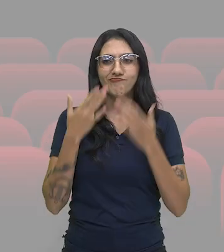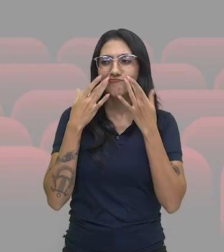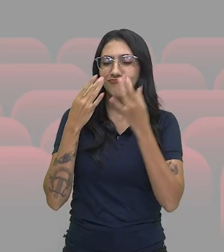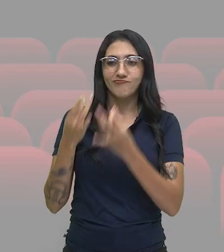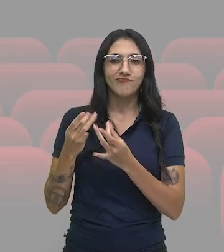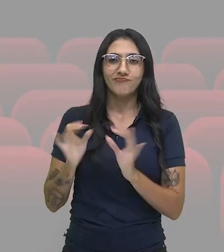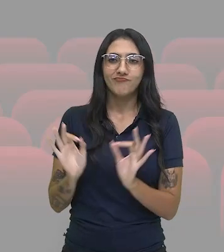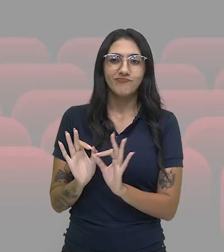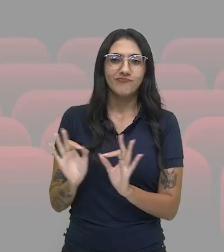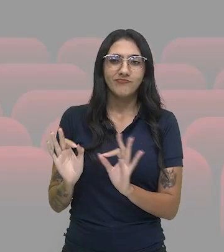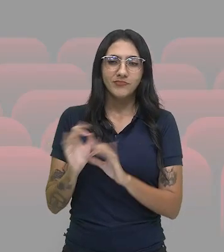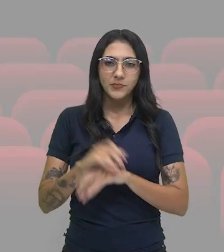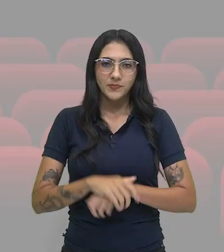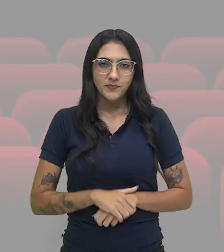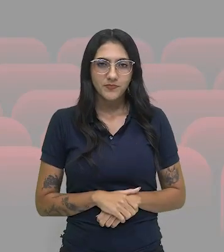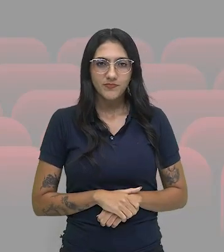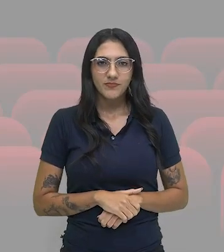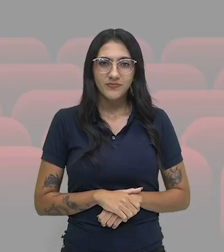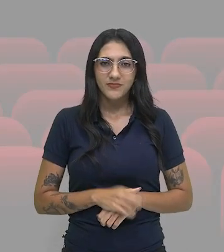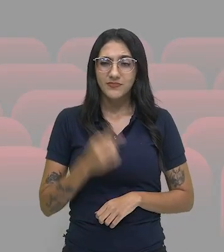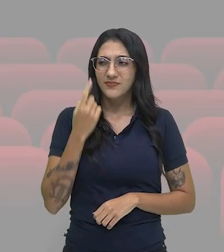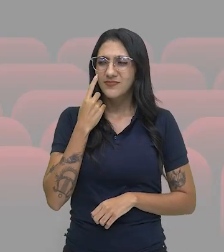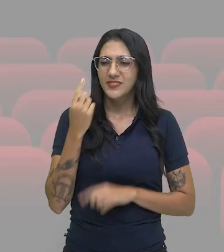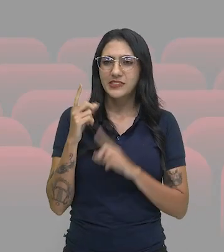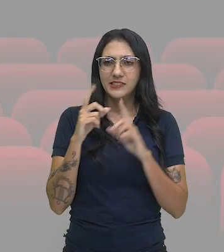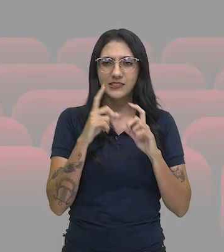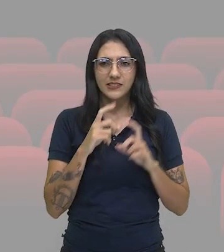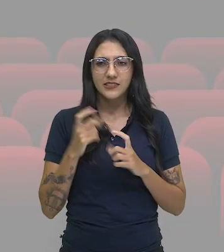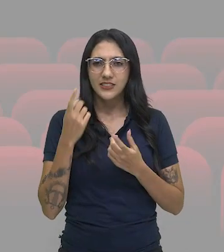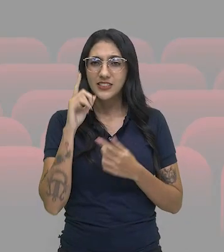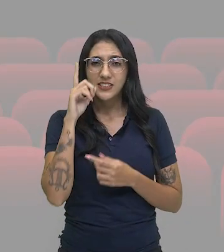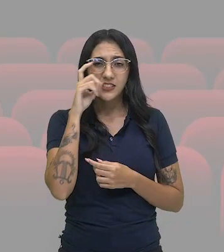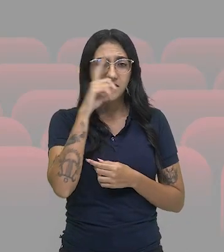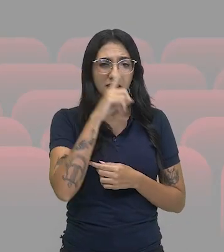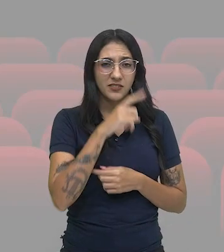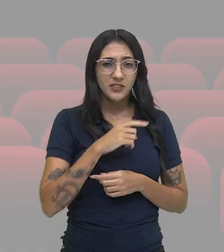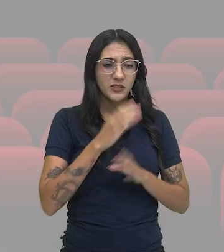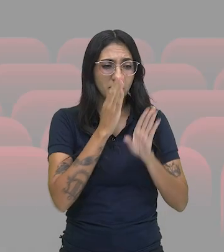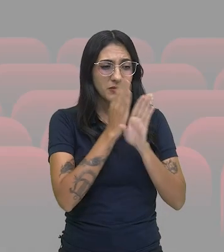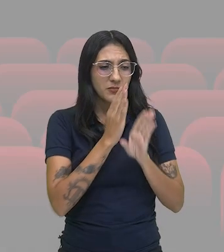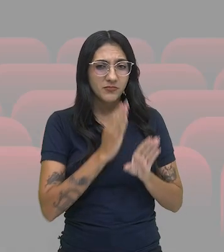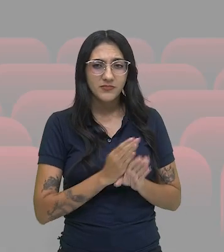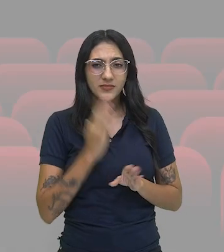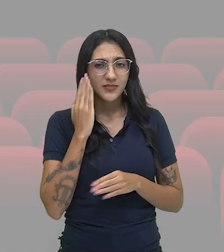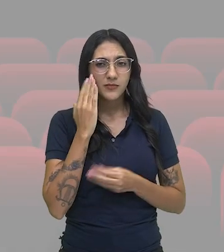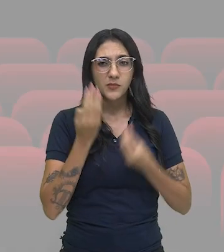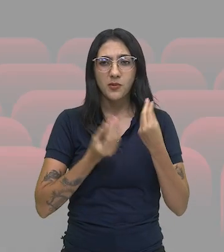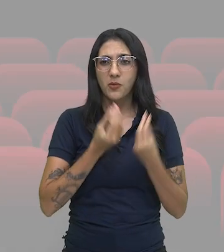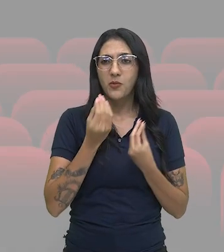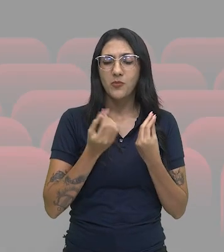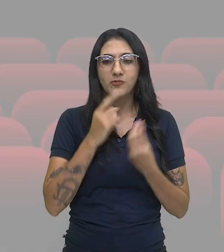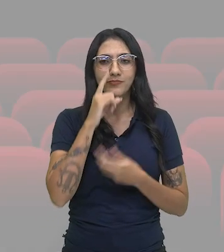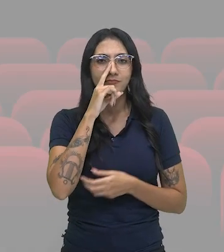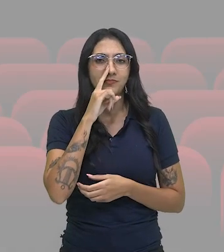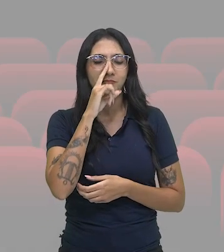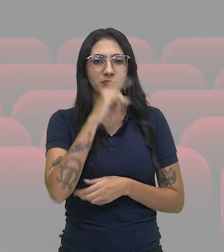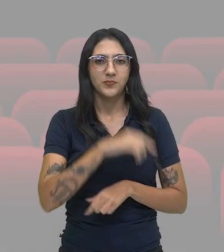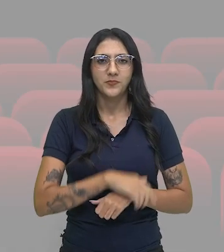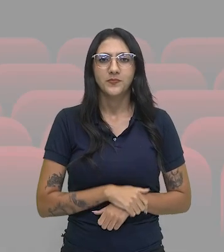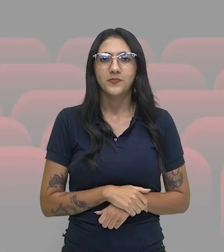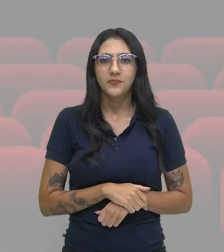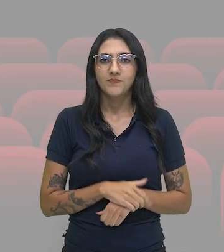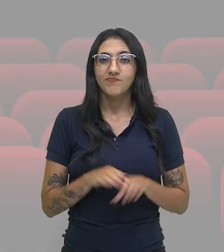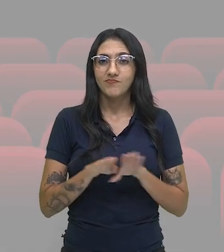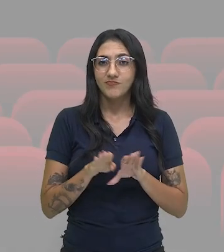crianças. Exceto fotos, é difícil encontrar o número do exame que as crianças sofrem com esse lixo eletrônico. Além disso,